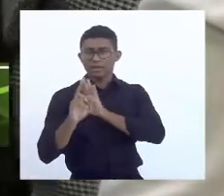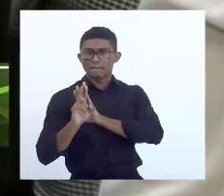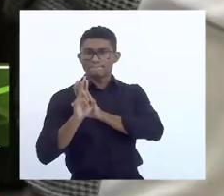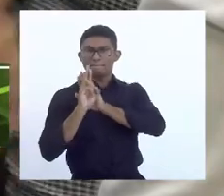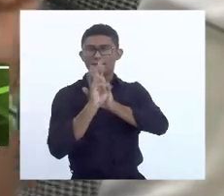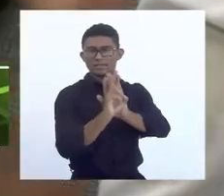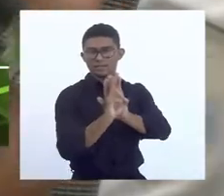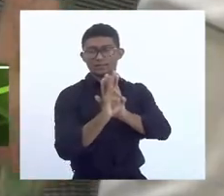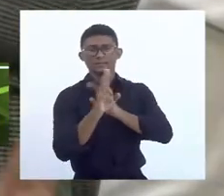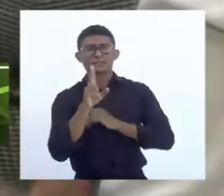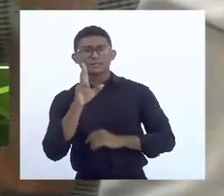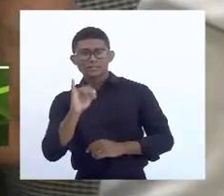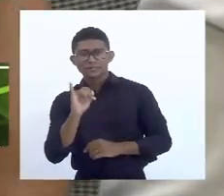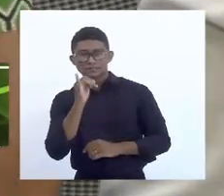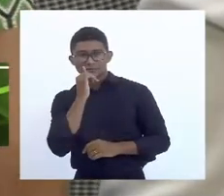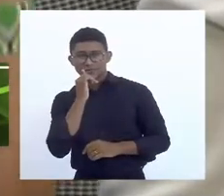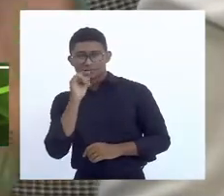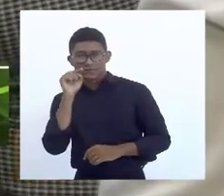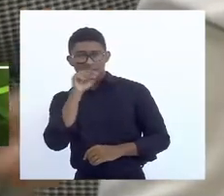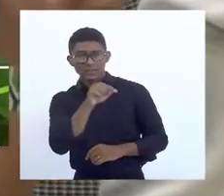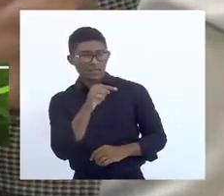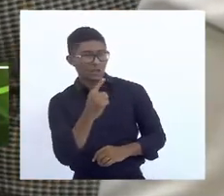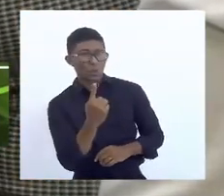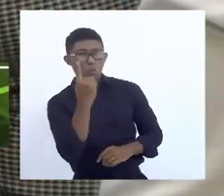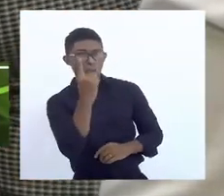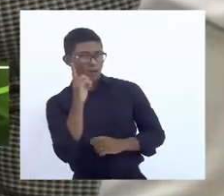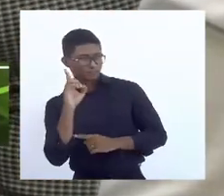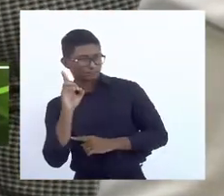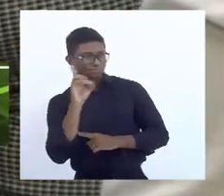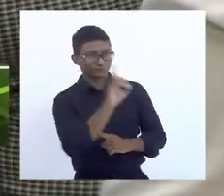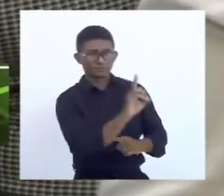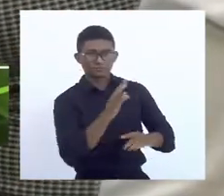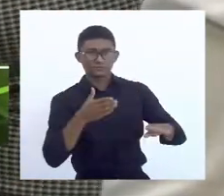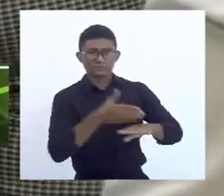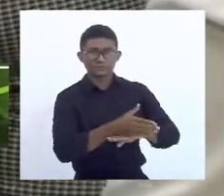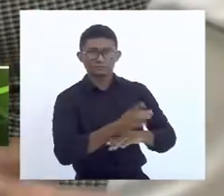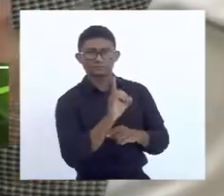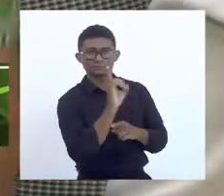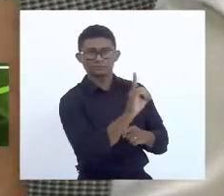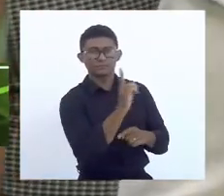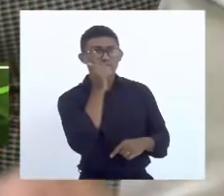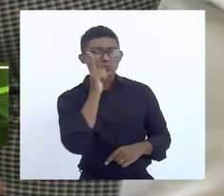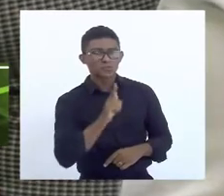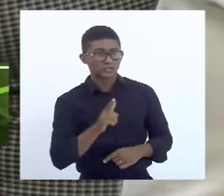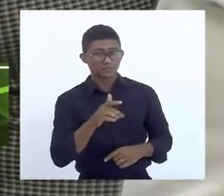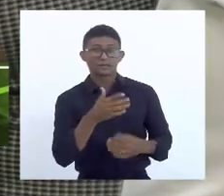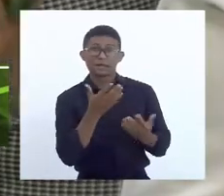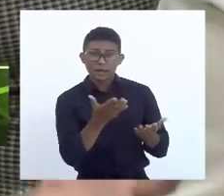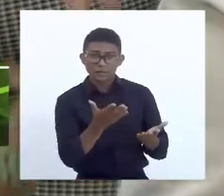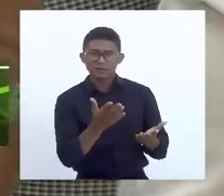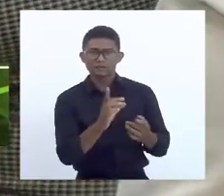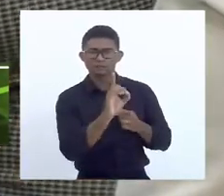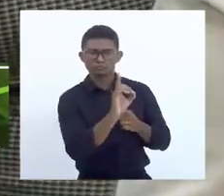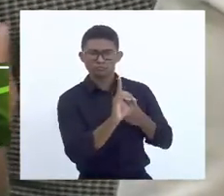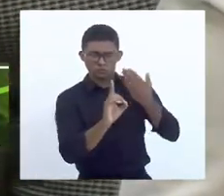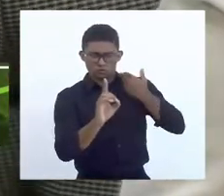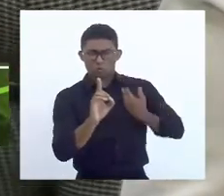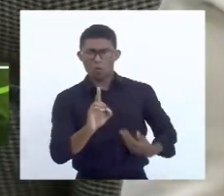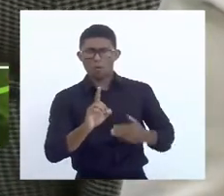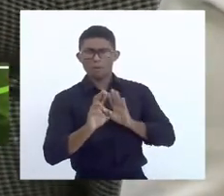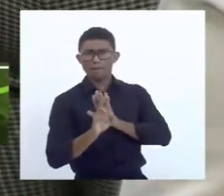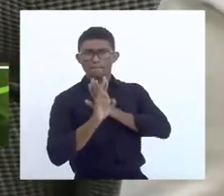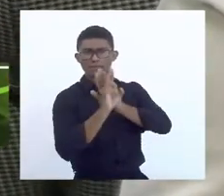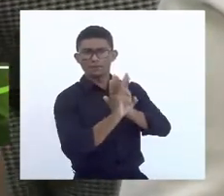subrepresentadas, quando uma está lá, esse corpo é um corpo estranho, um corpo violentado. E também, quando não está lá, as pautas que envolvem